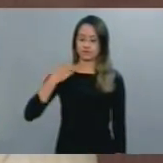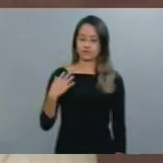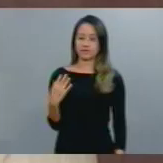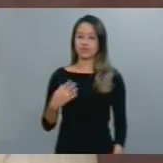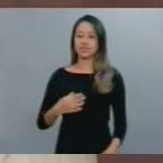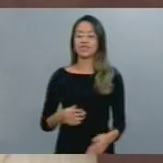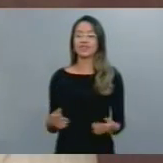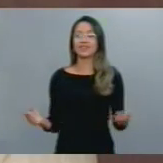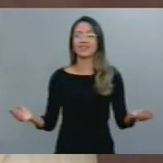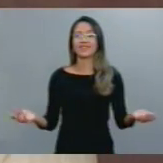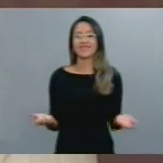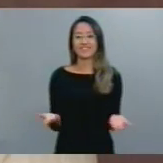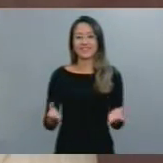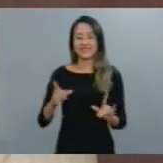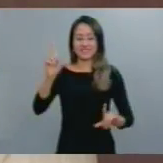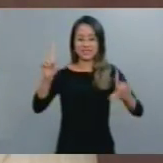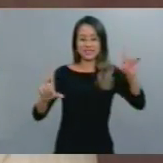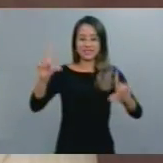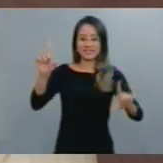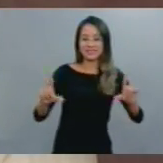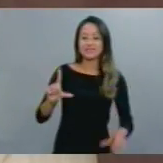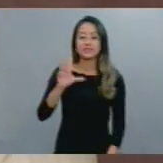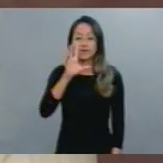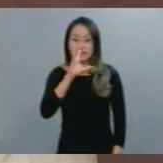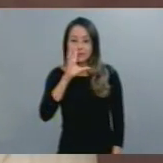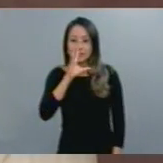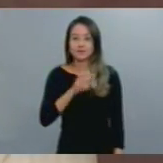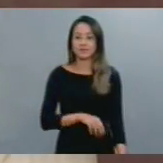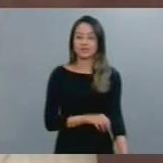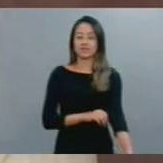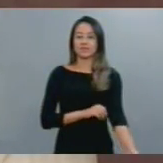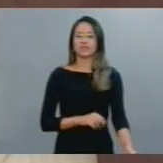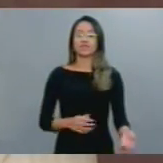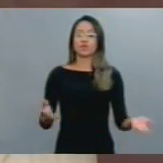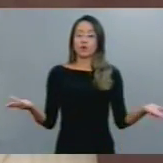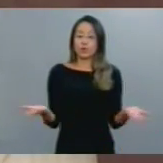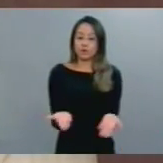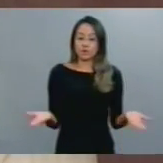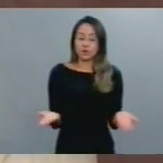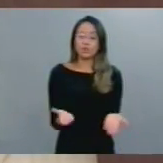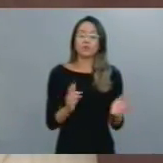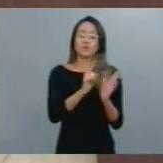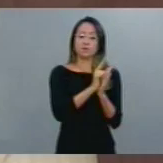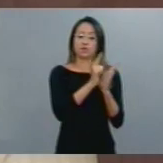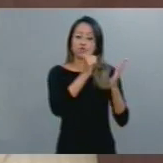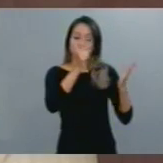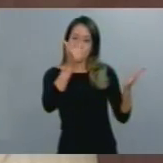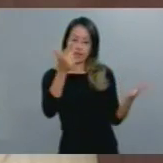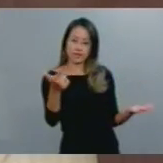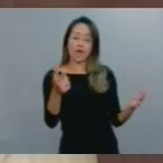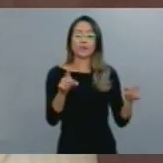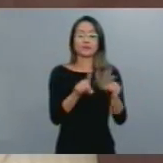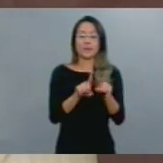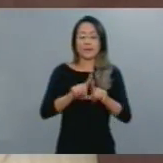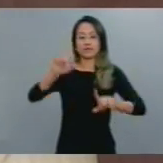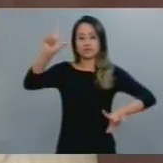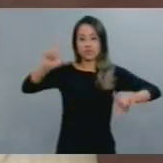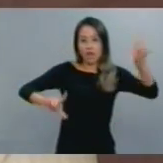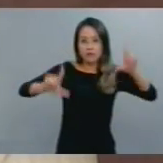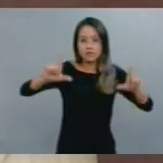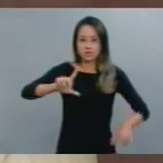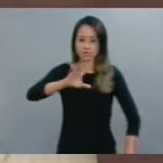assistimos aos telejornais, lemos nos jornais de hoje um roteiro